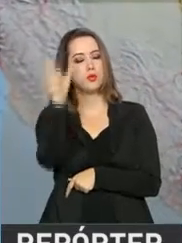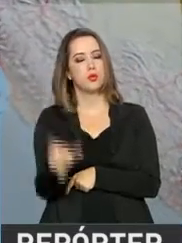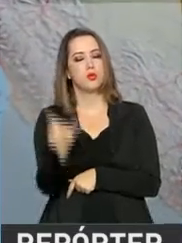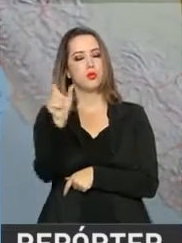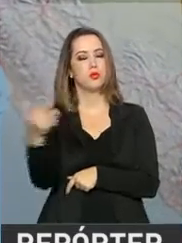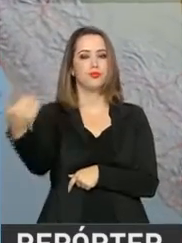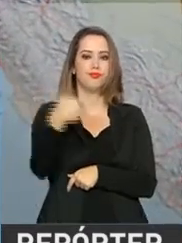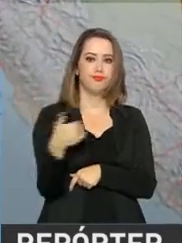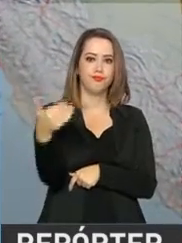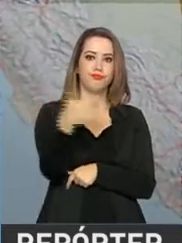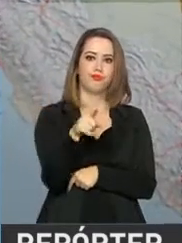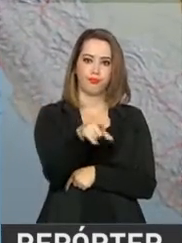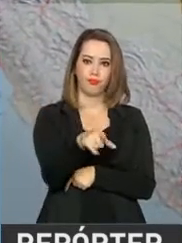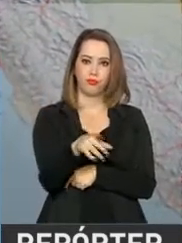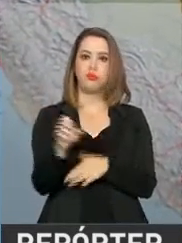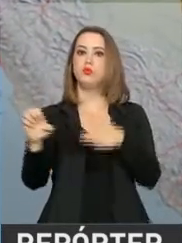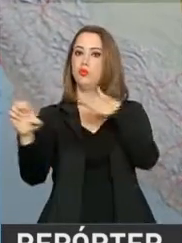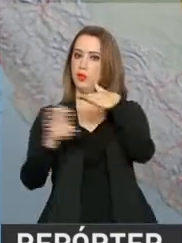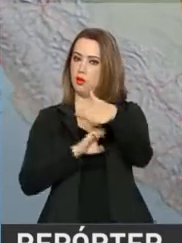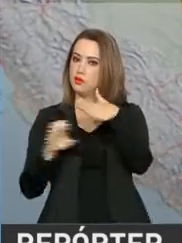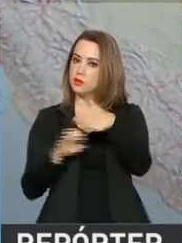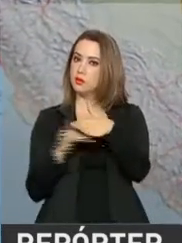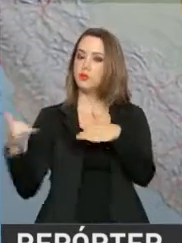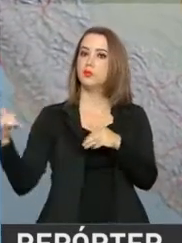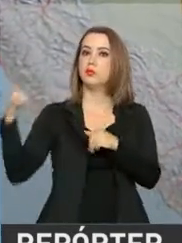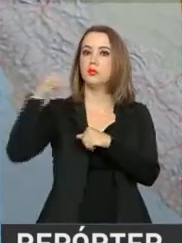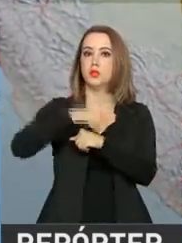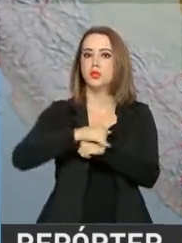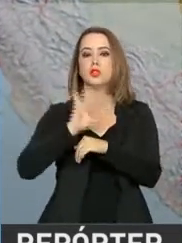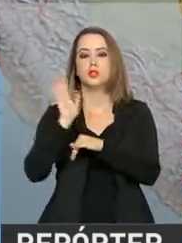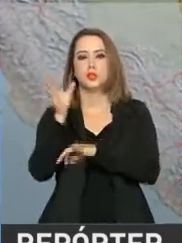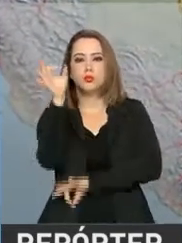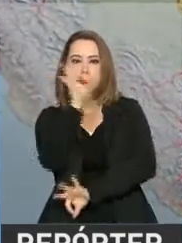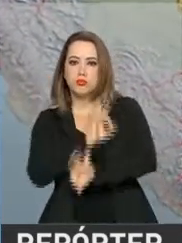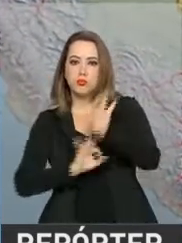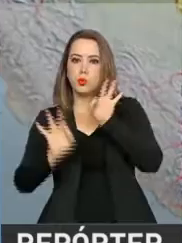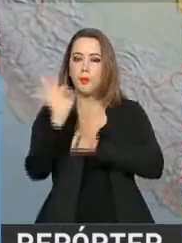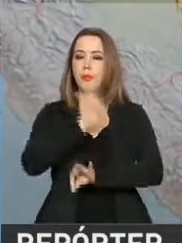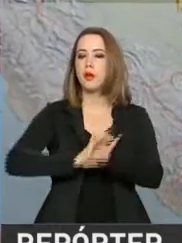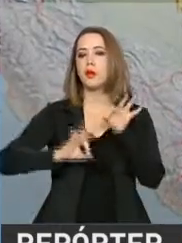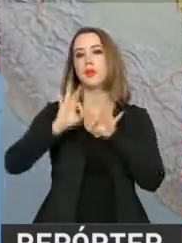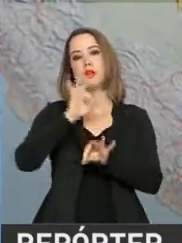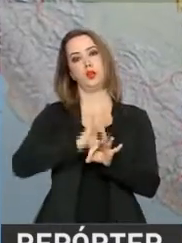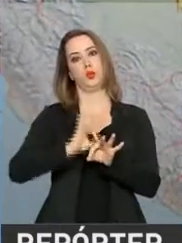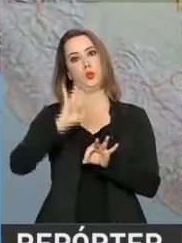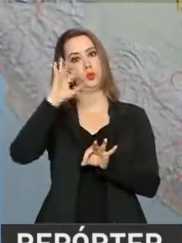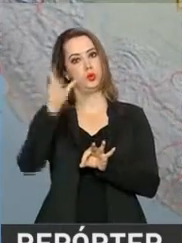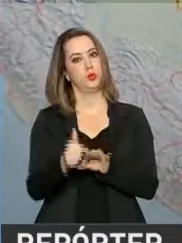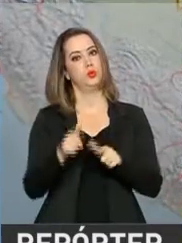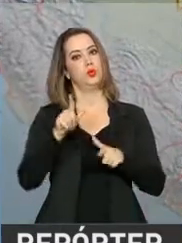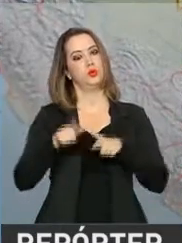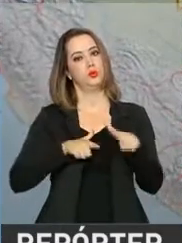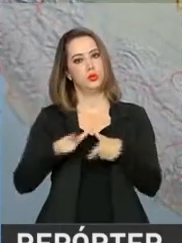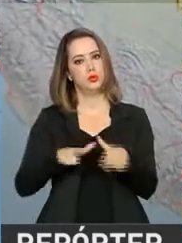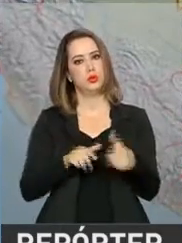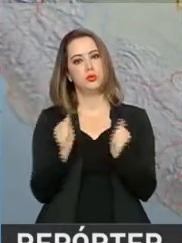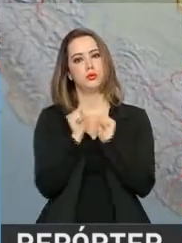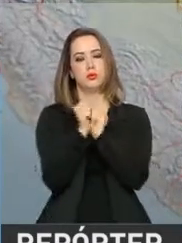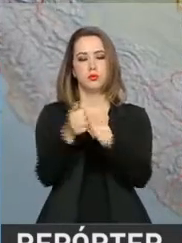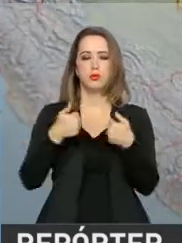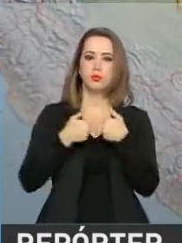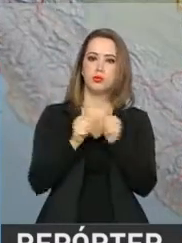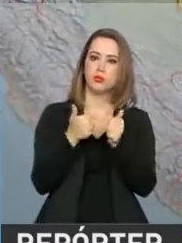as companhias aéreas estão aprimorando todo o seu trabalho junto com ao ministério de transportes da secretaria